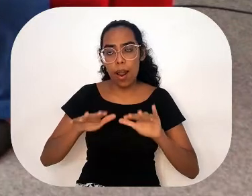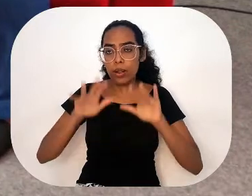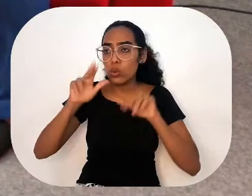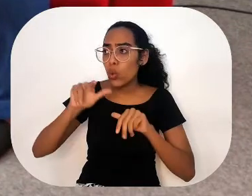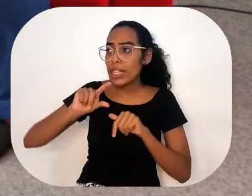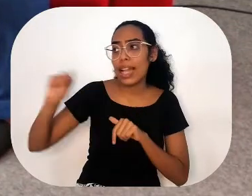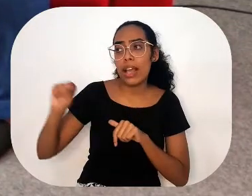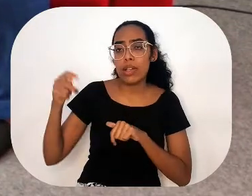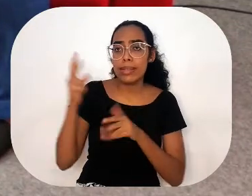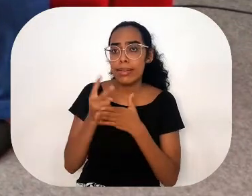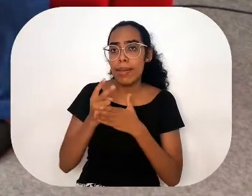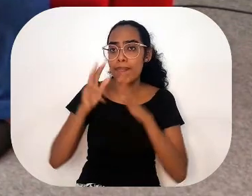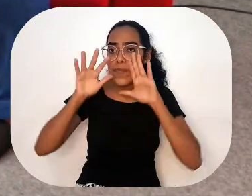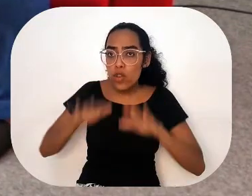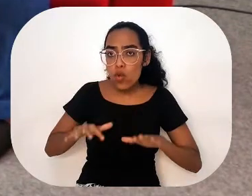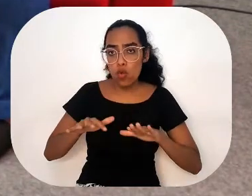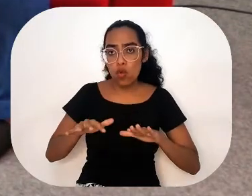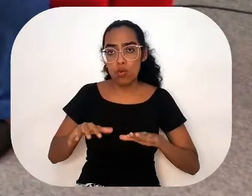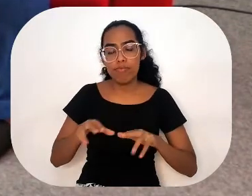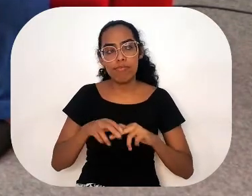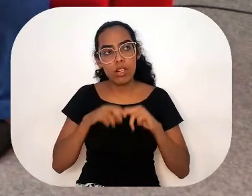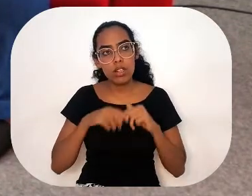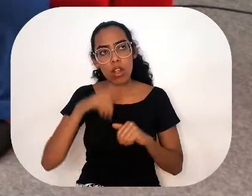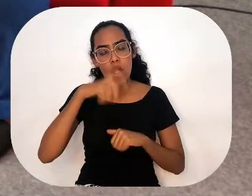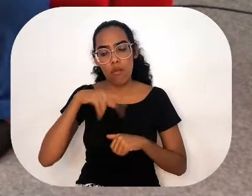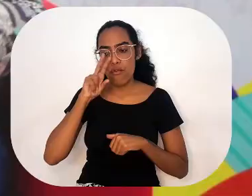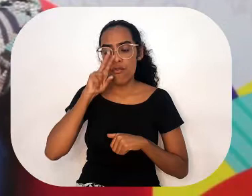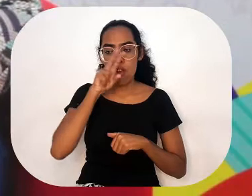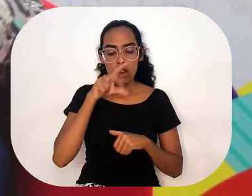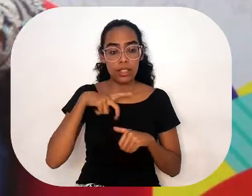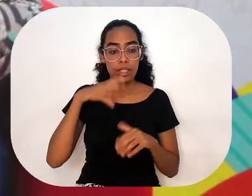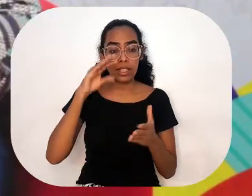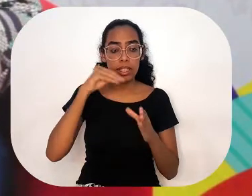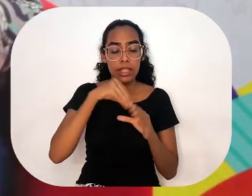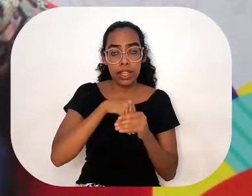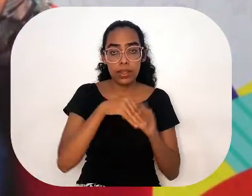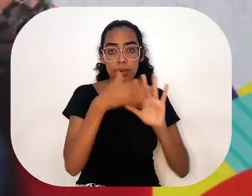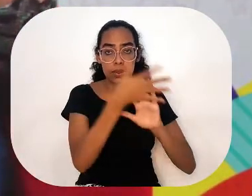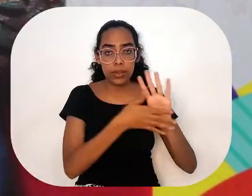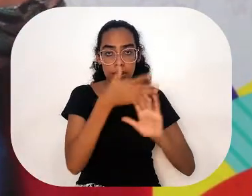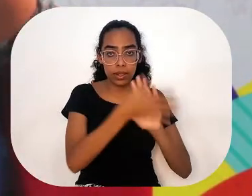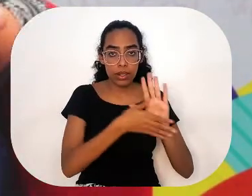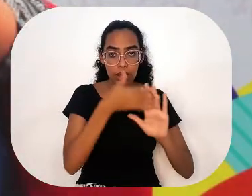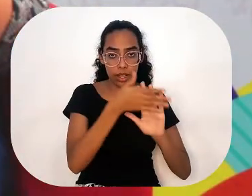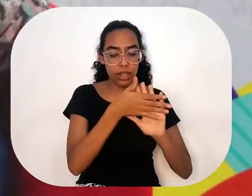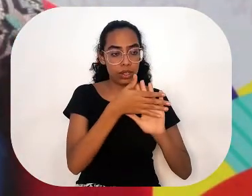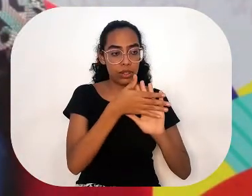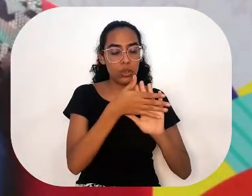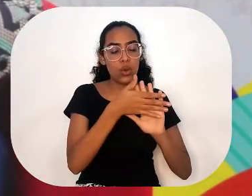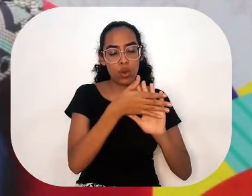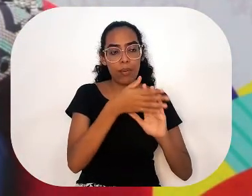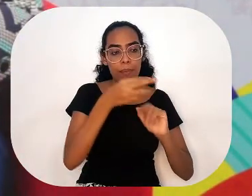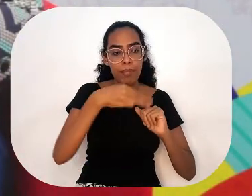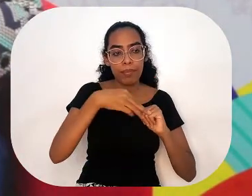isso ficou muito forte no título que eu escolhi para minha dissertação eu trabalhei o título da minha dissertação é entre